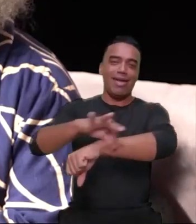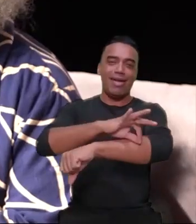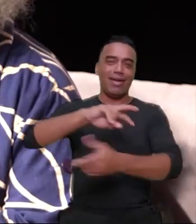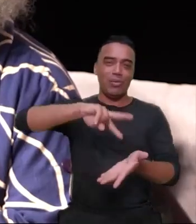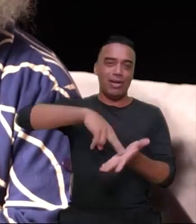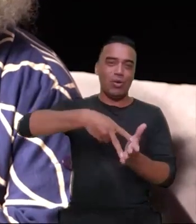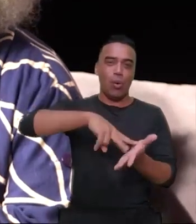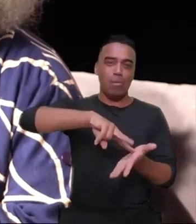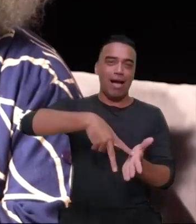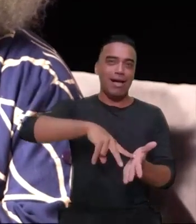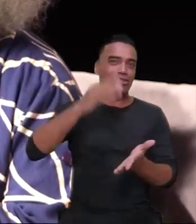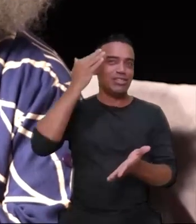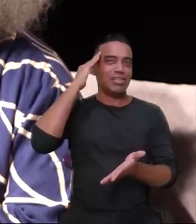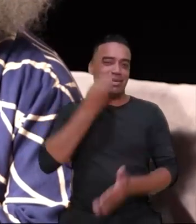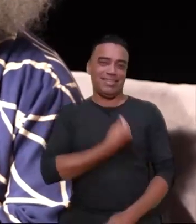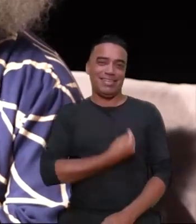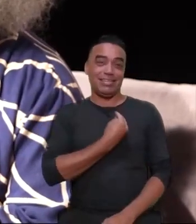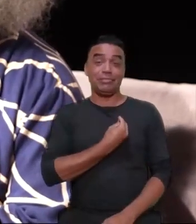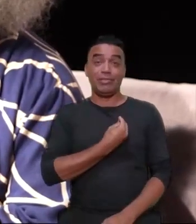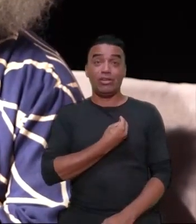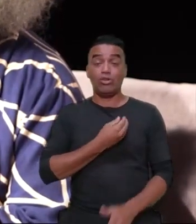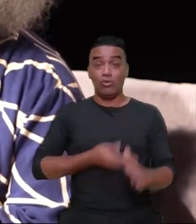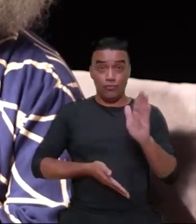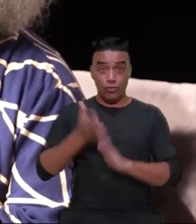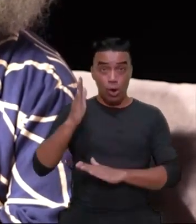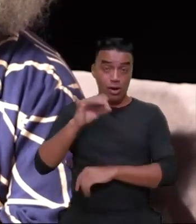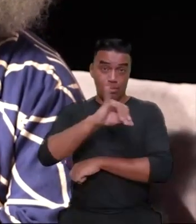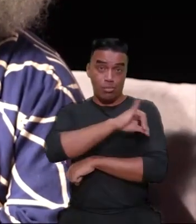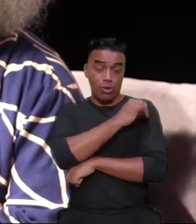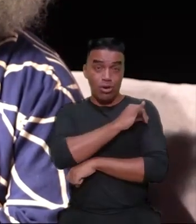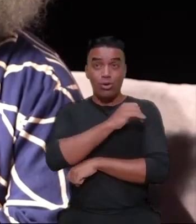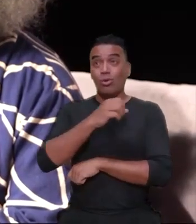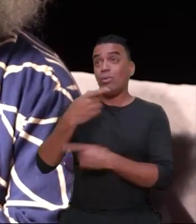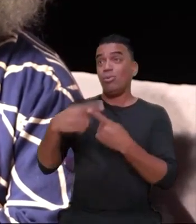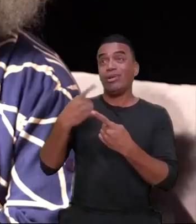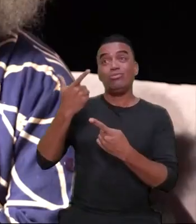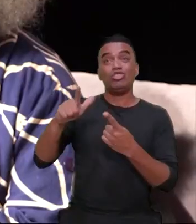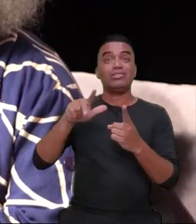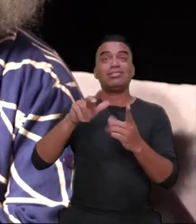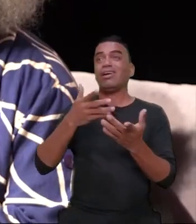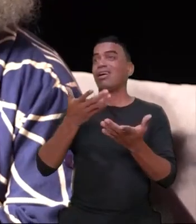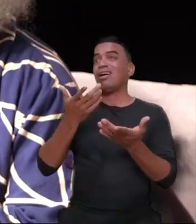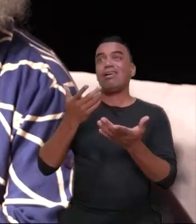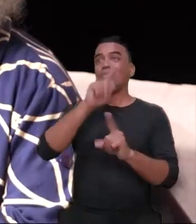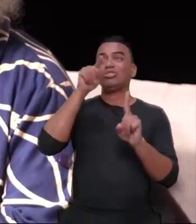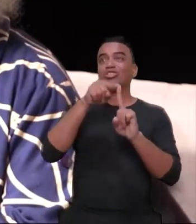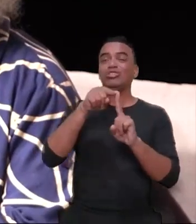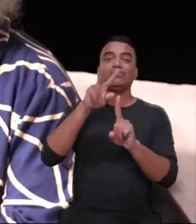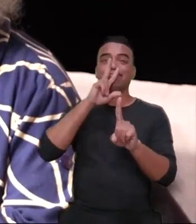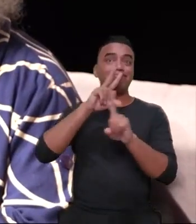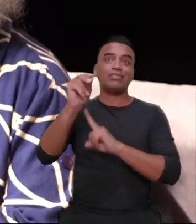régua e compasso. E só saí de Belo Horizonte porque não tinha uma outra perspectiva. Naquele